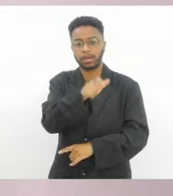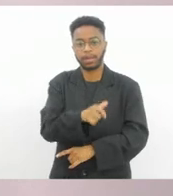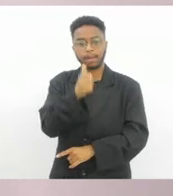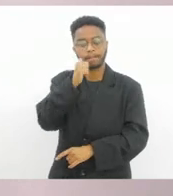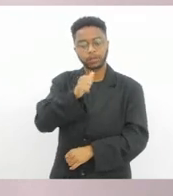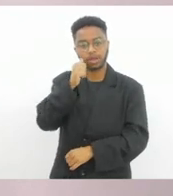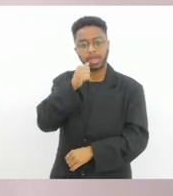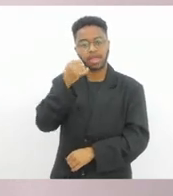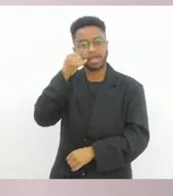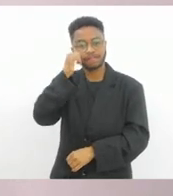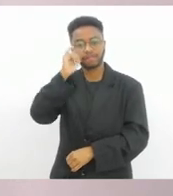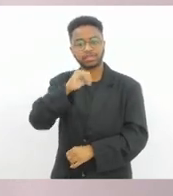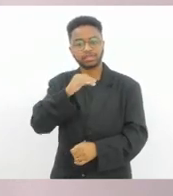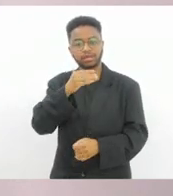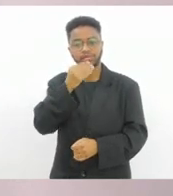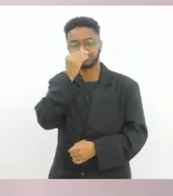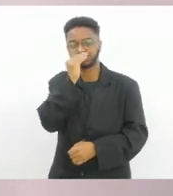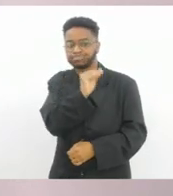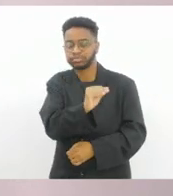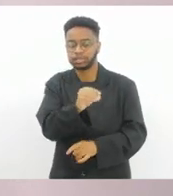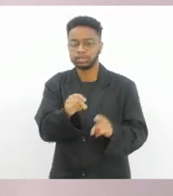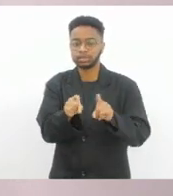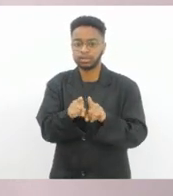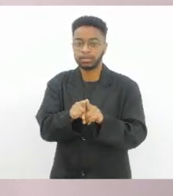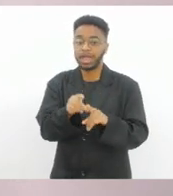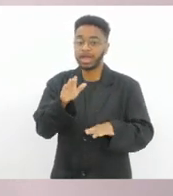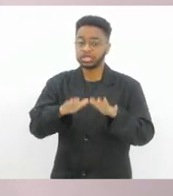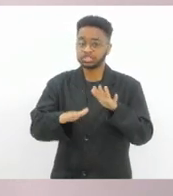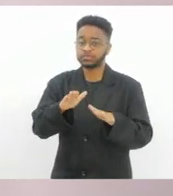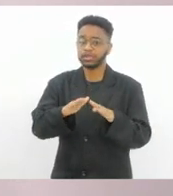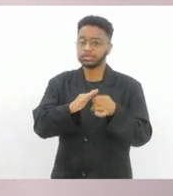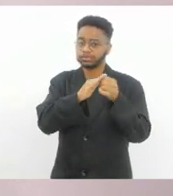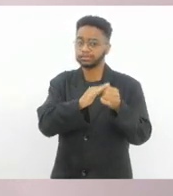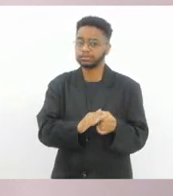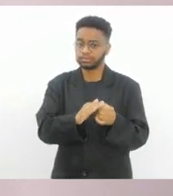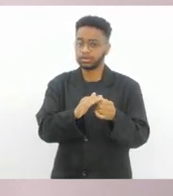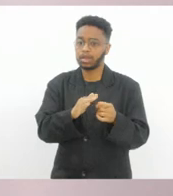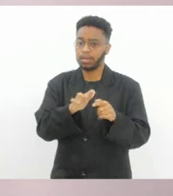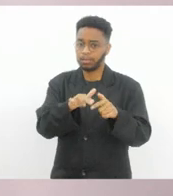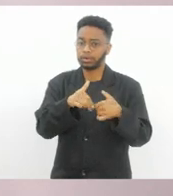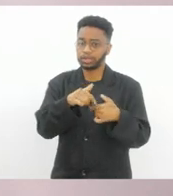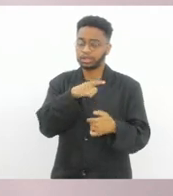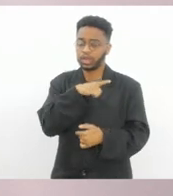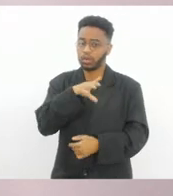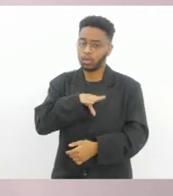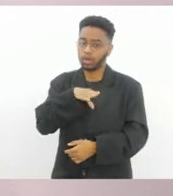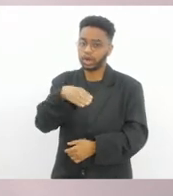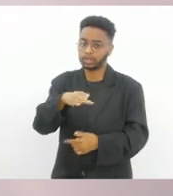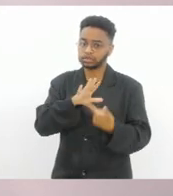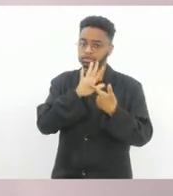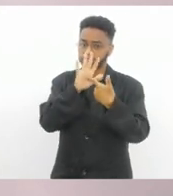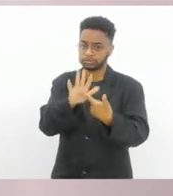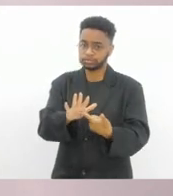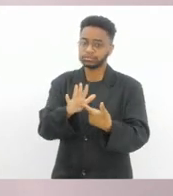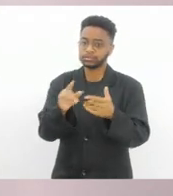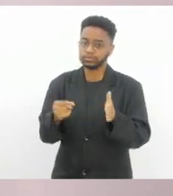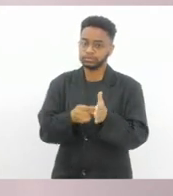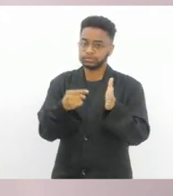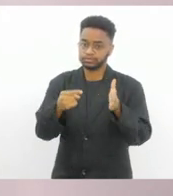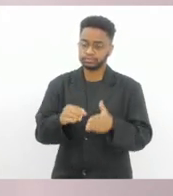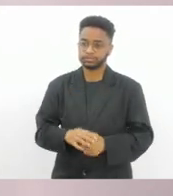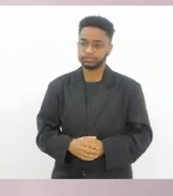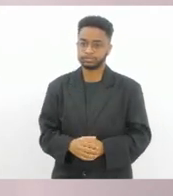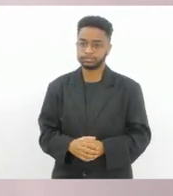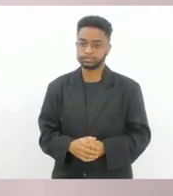seja descredibilizada e, muitas vezes, hostilizada diante da coragem que ela teve de denunciar, né?